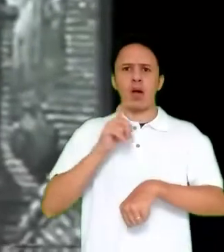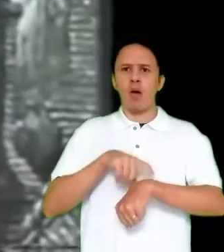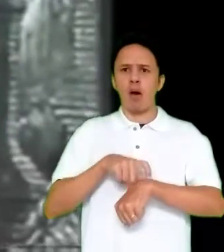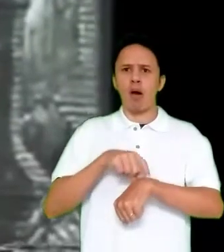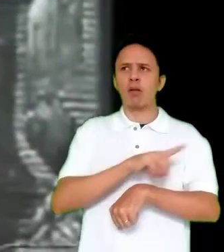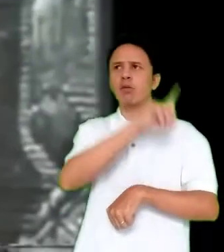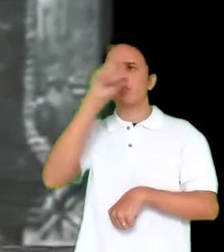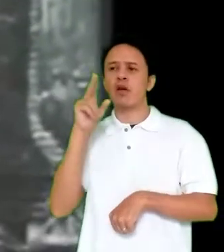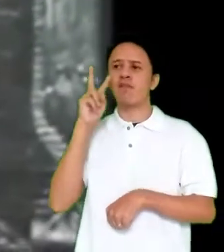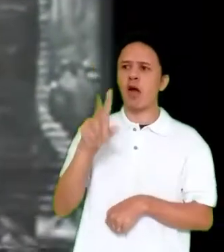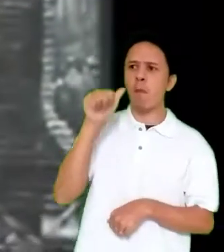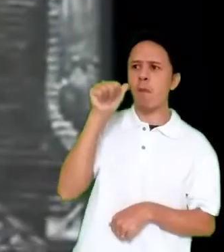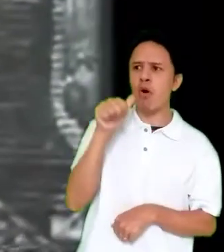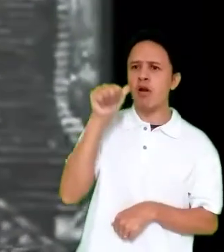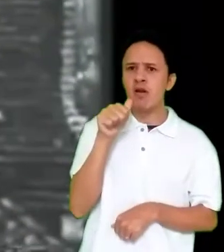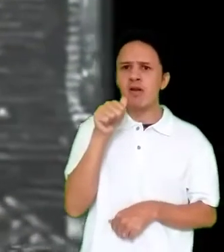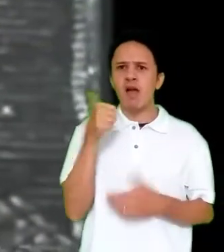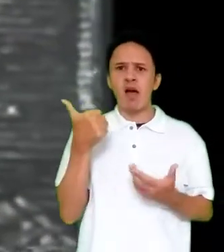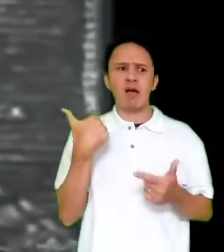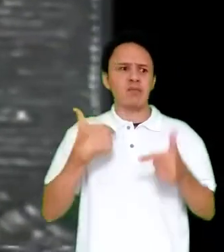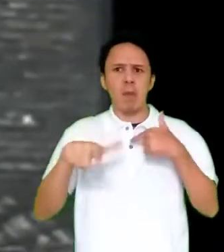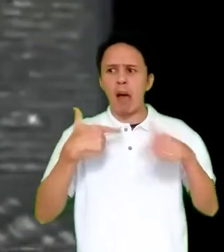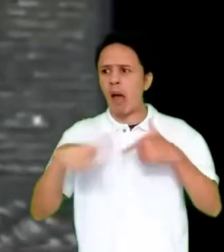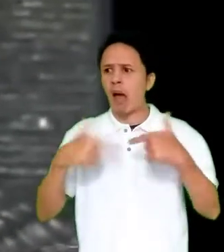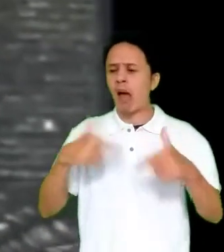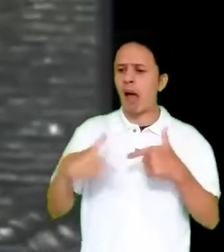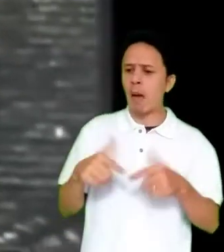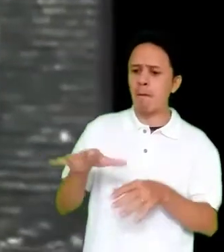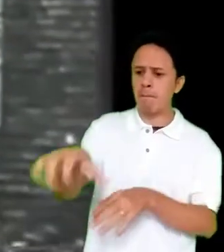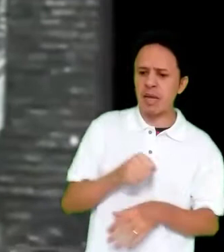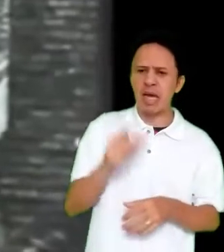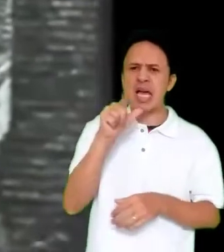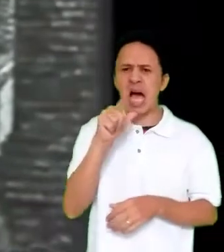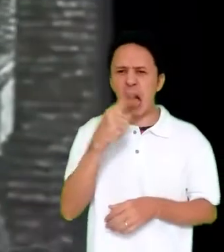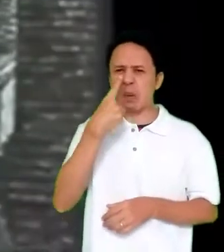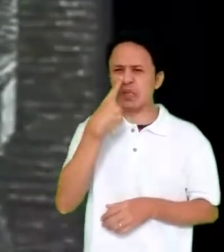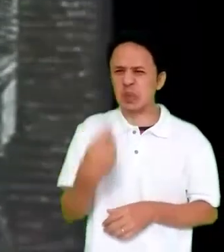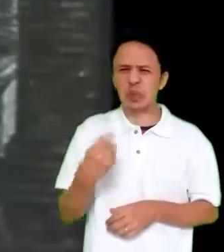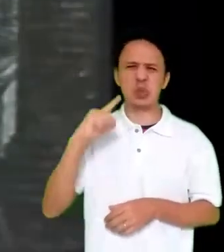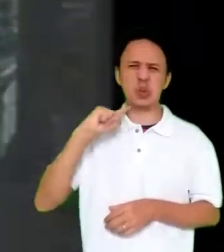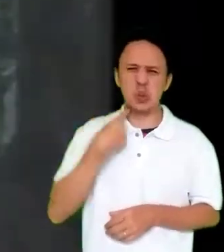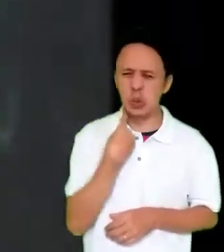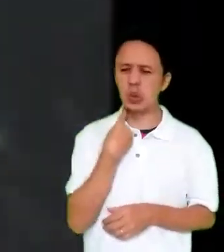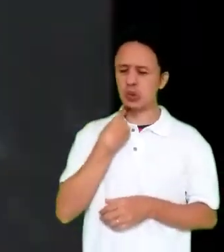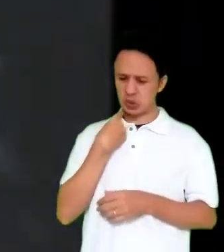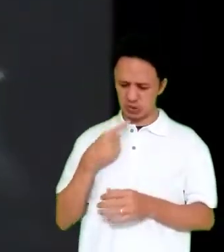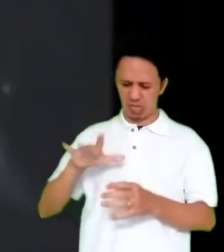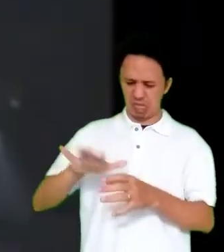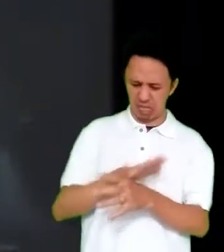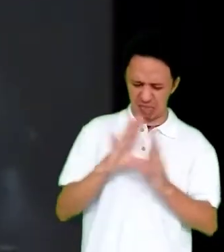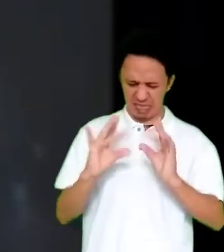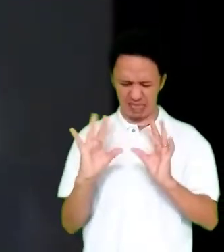A qualquer hora do dia podia-se ver as mulheres utilizando, para as necessidades domésticas, a água de uma vala imunda e fétida,